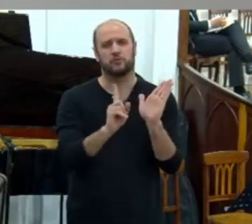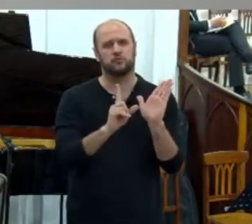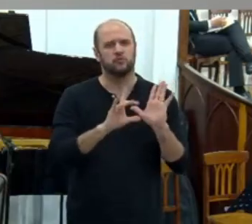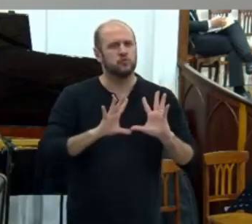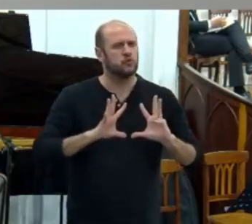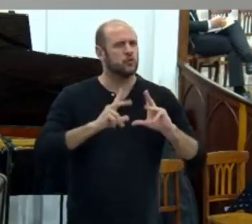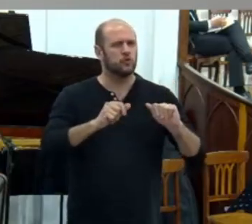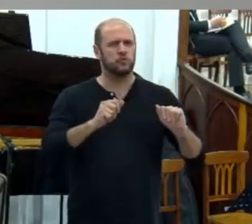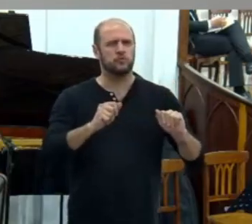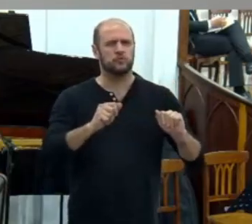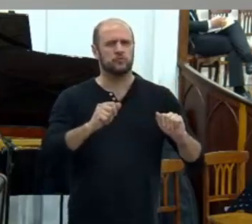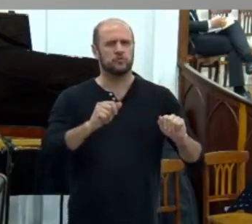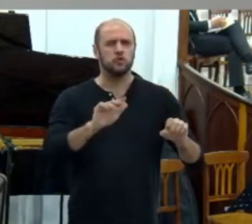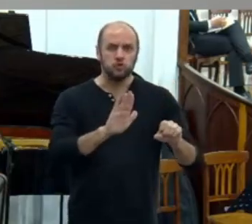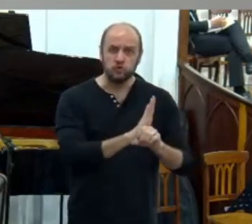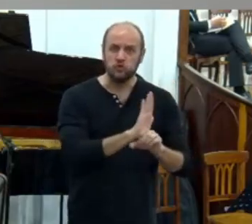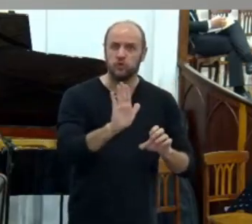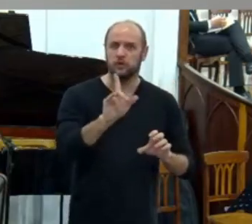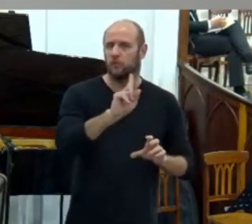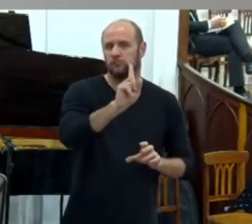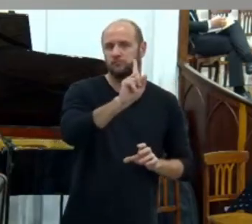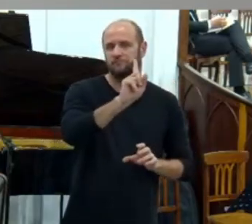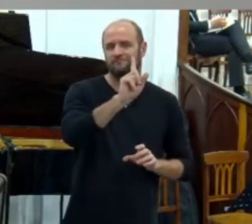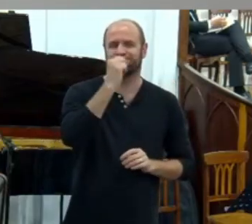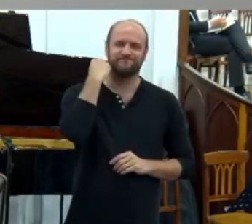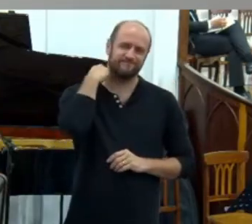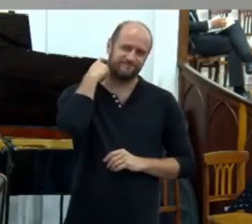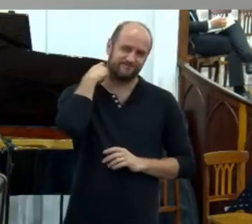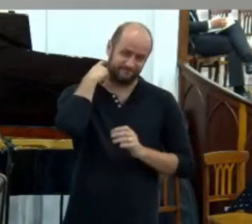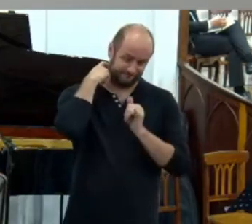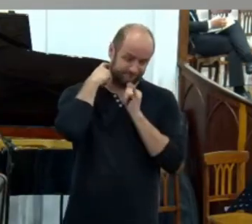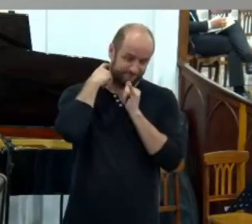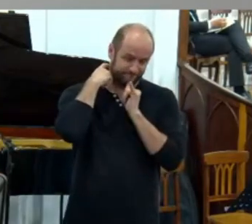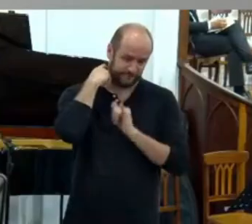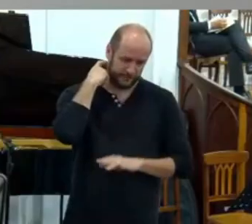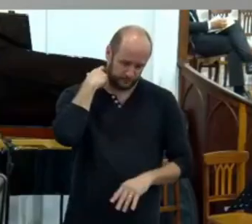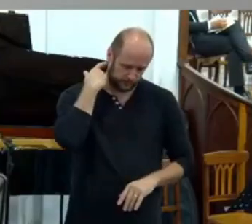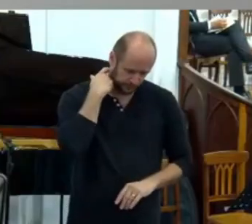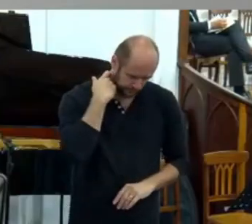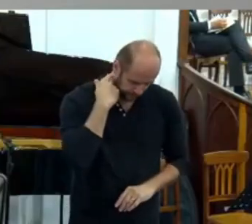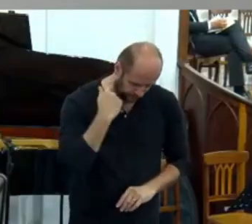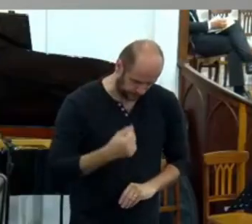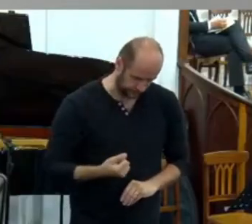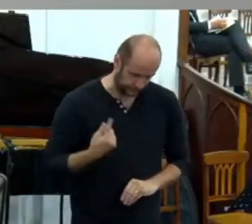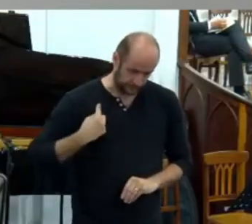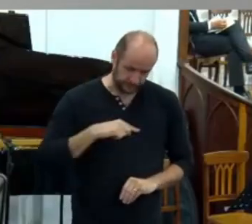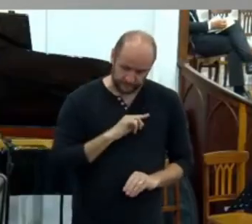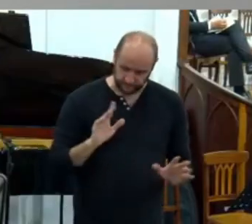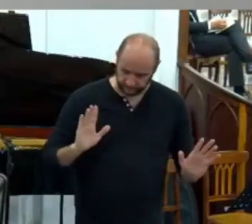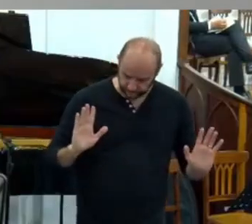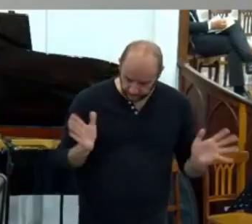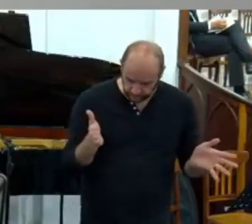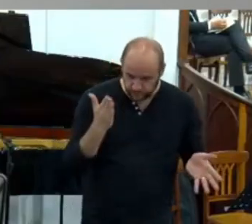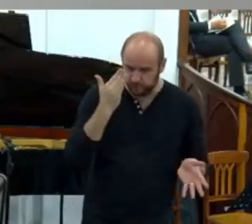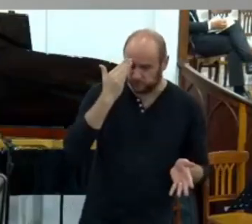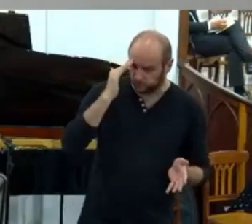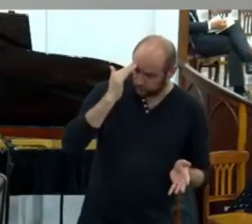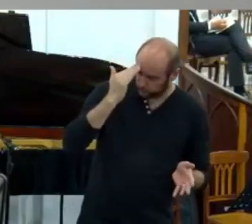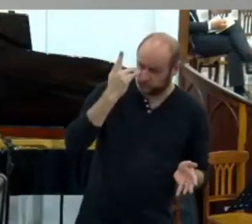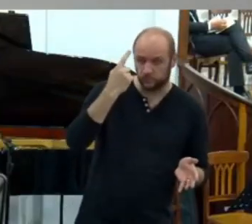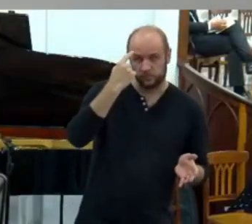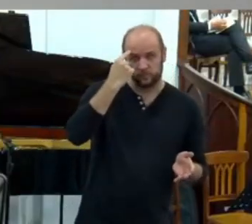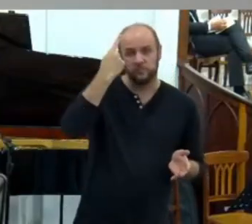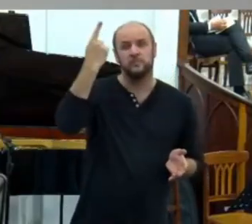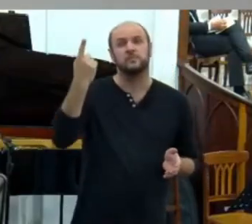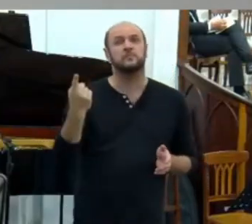plena. Por exemplo, nós podemos entender este